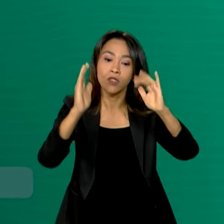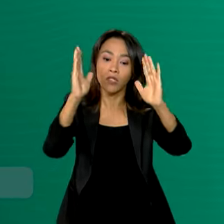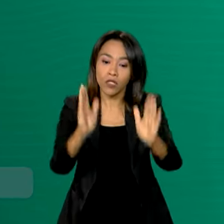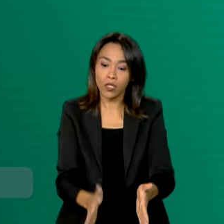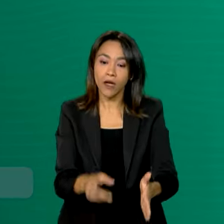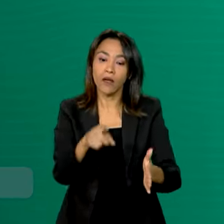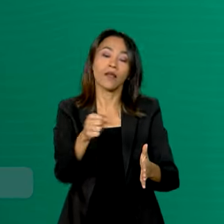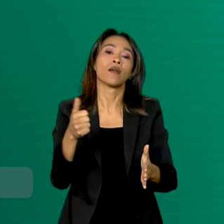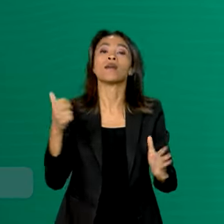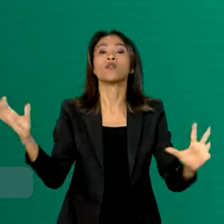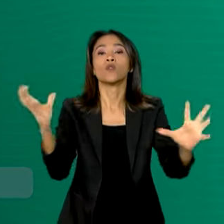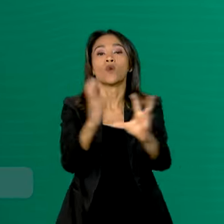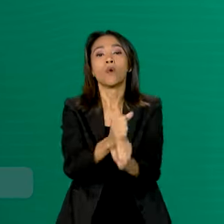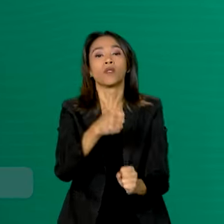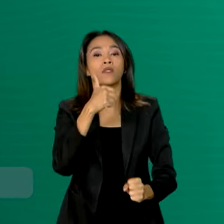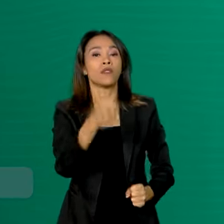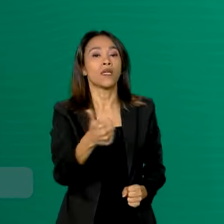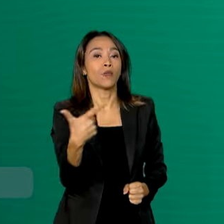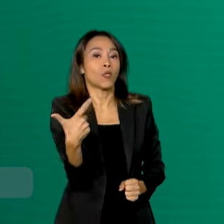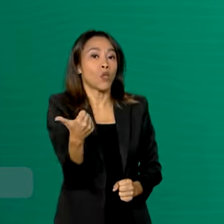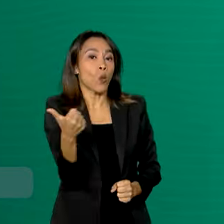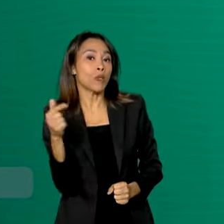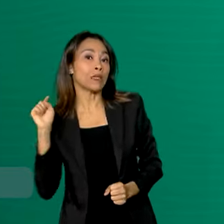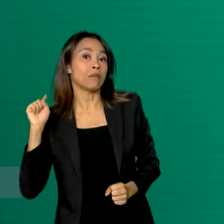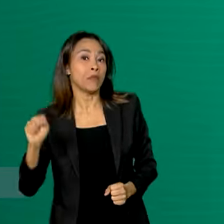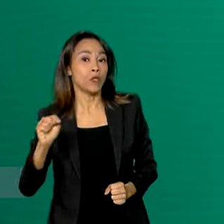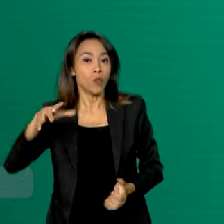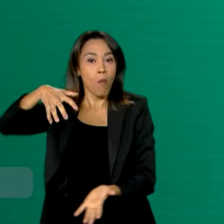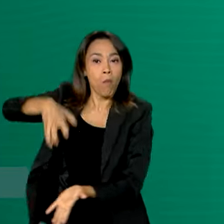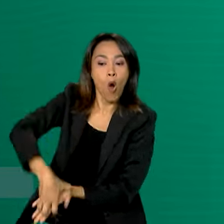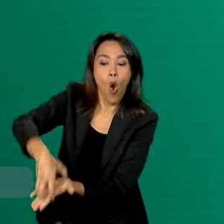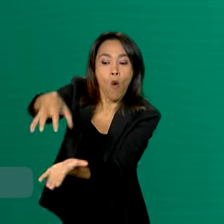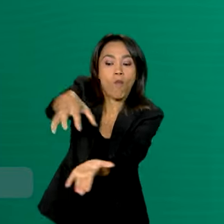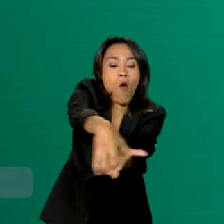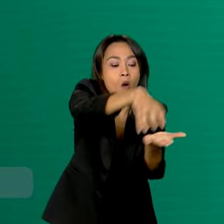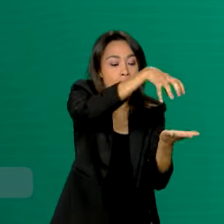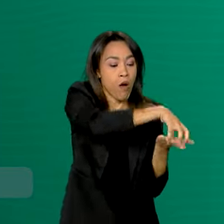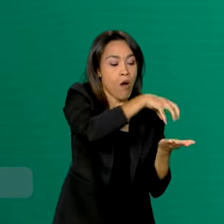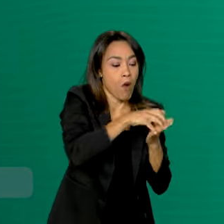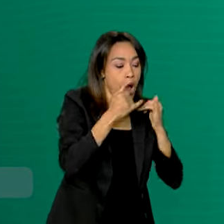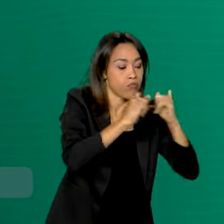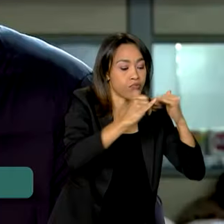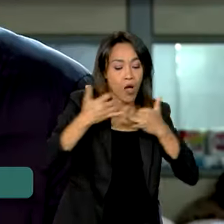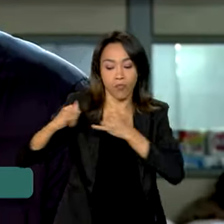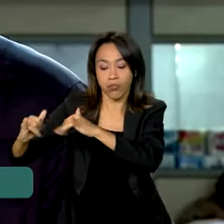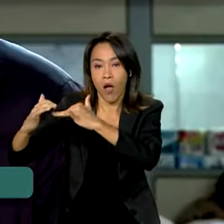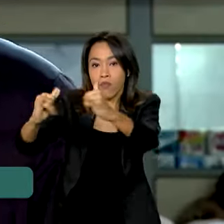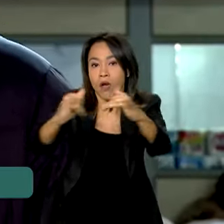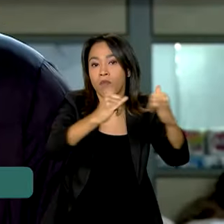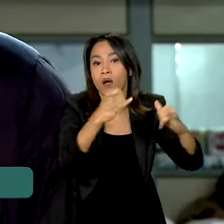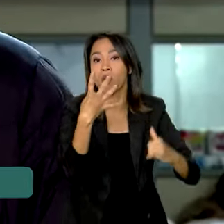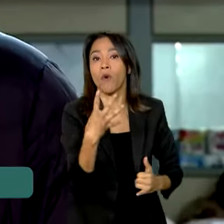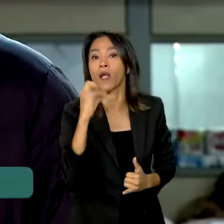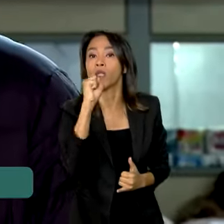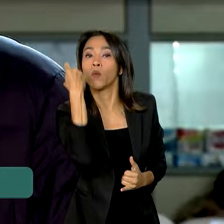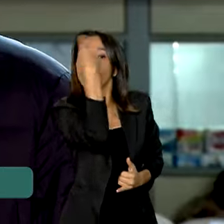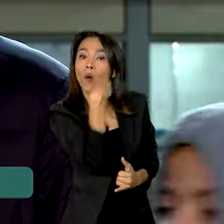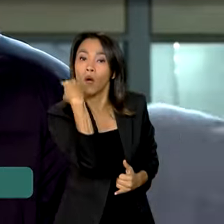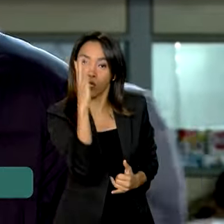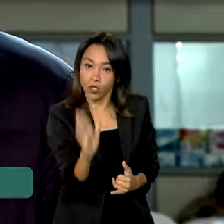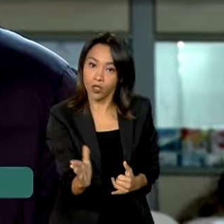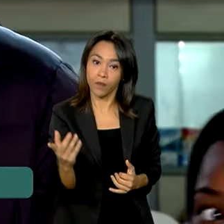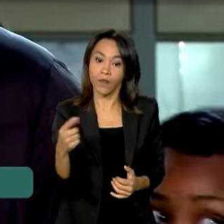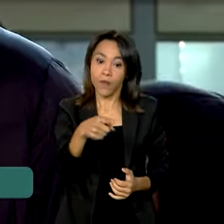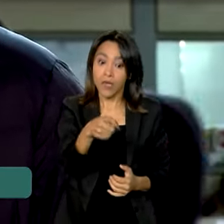a 112 mil unidades consumidoras nas últimas 48 horas. Temos aí uma etapa longa pela frente